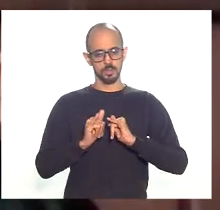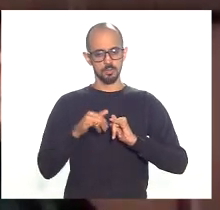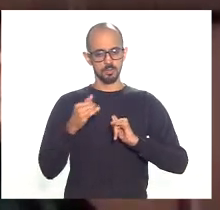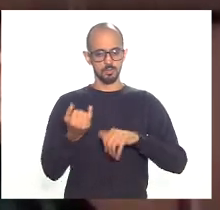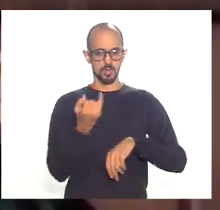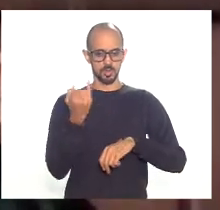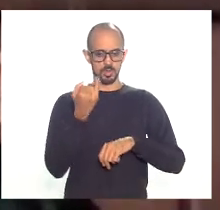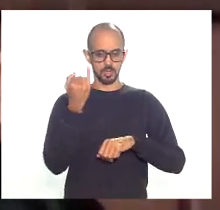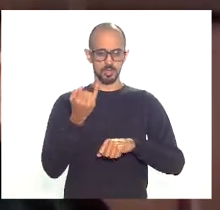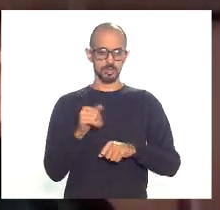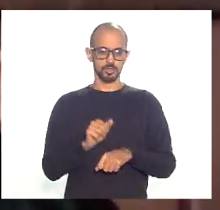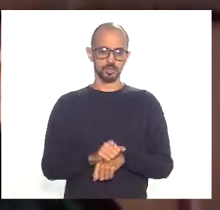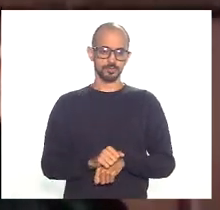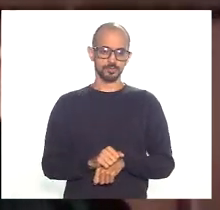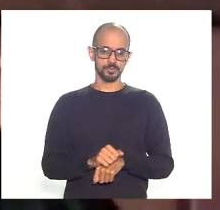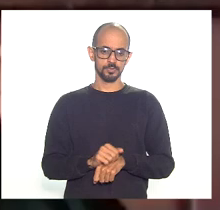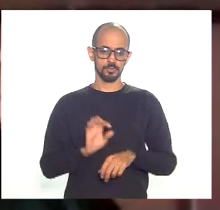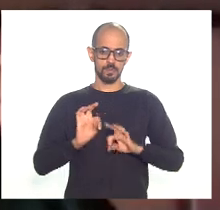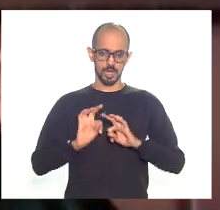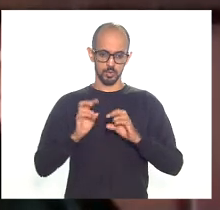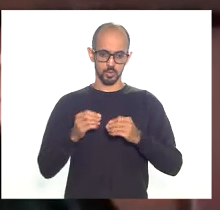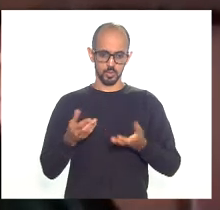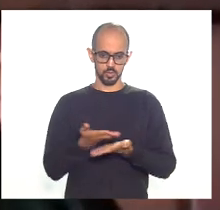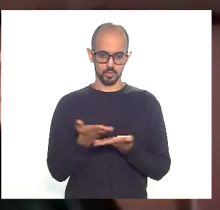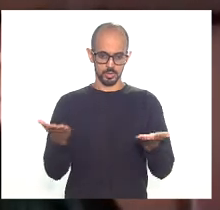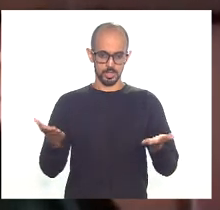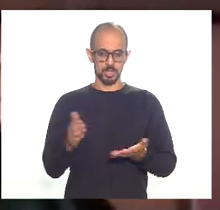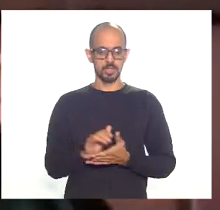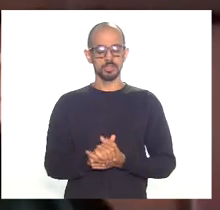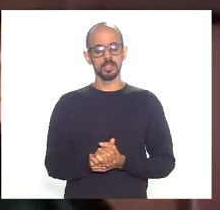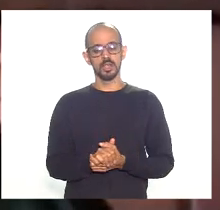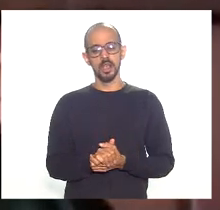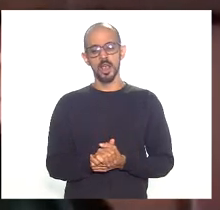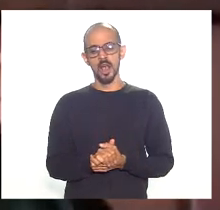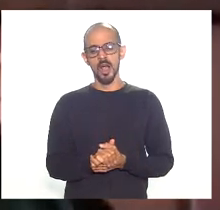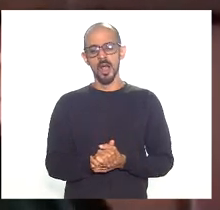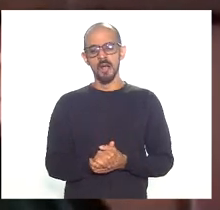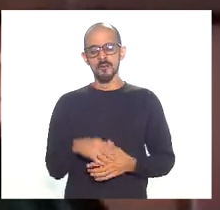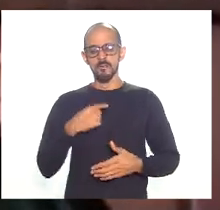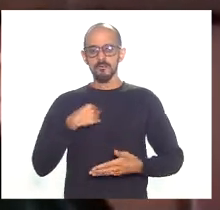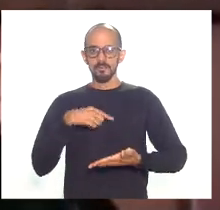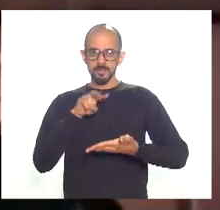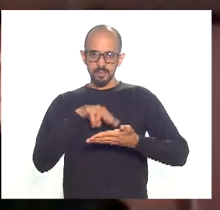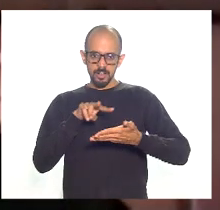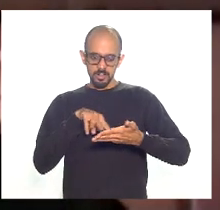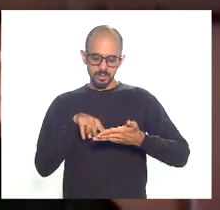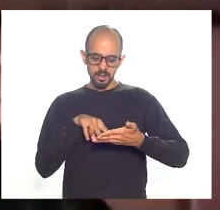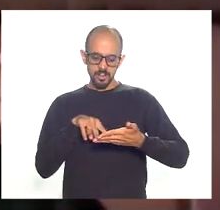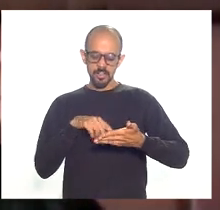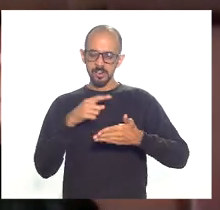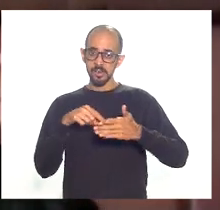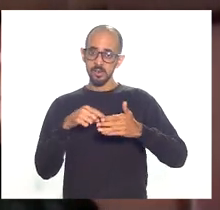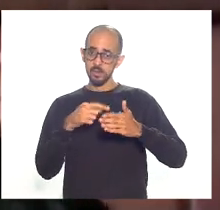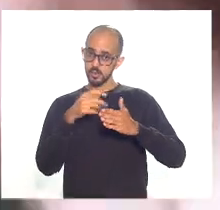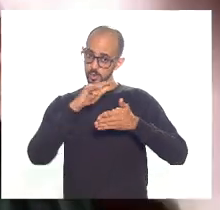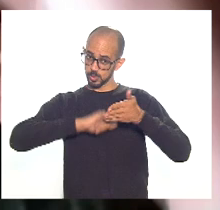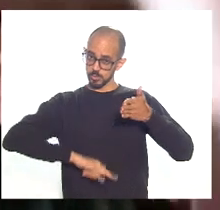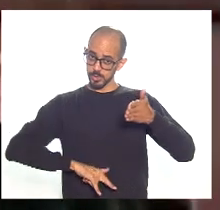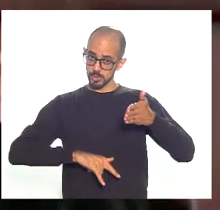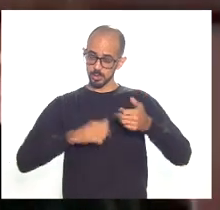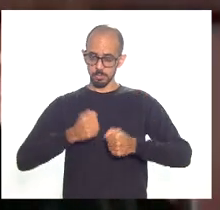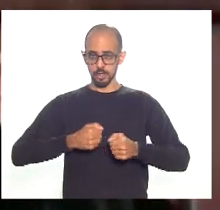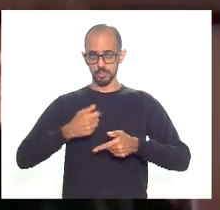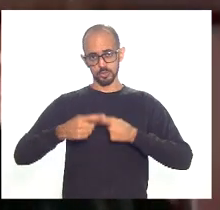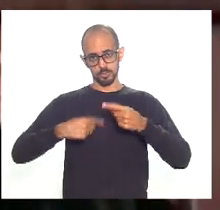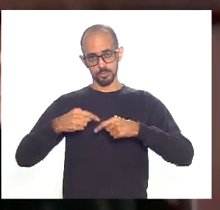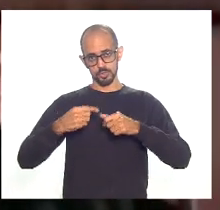e colegas aqui nesse parlamento. Eu li um artigo, e depois eu posso socializar, sobre o